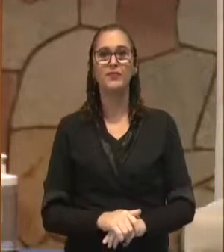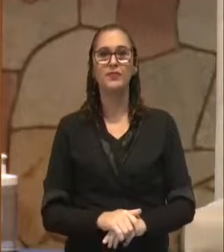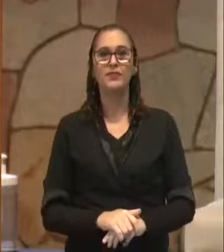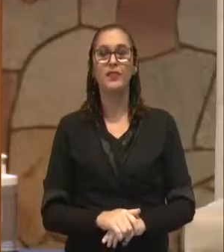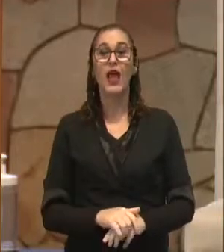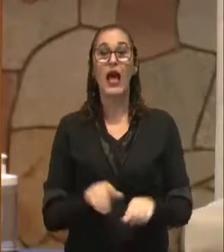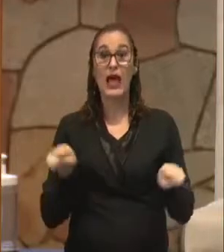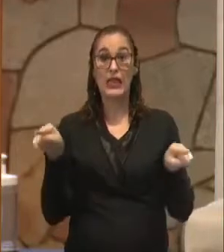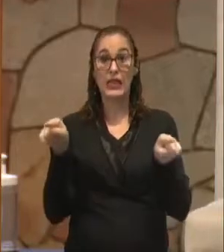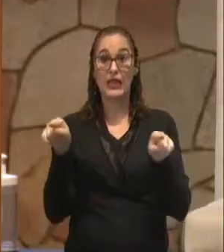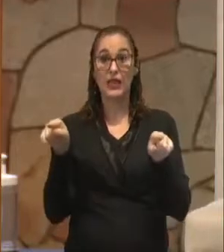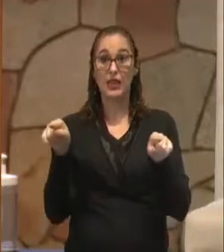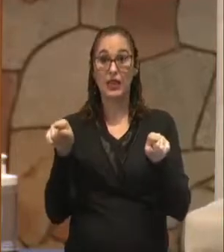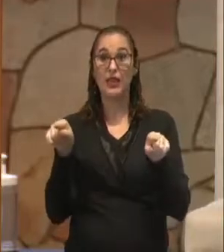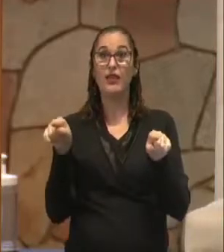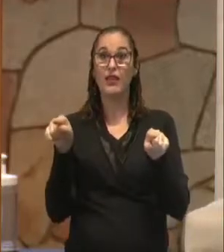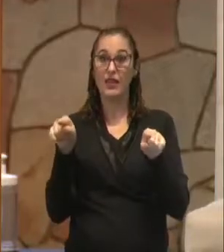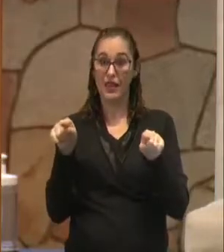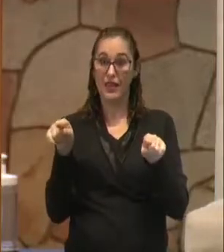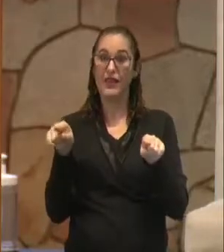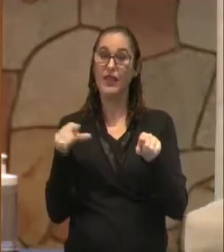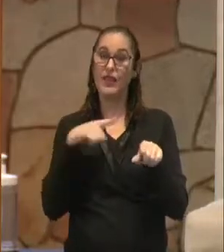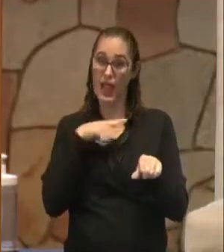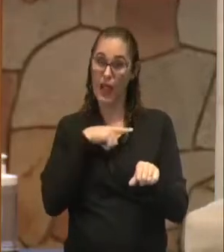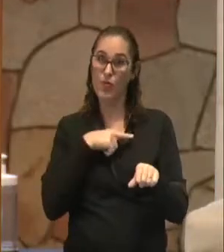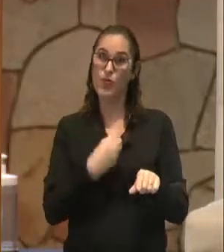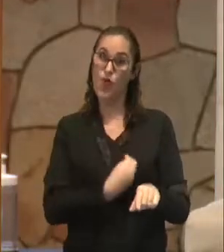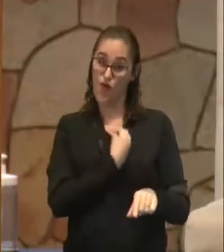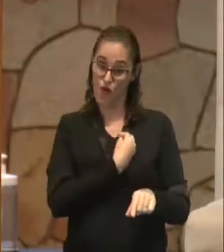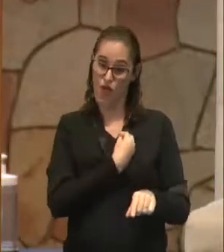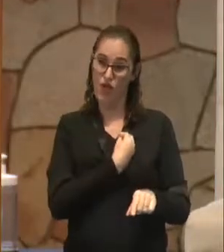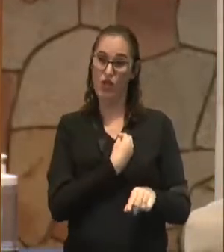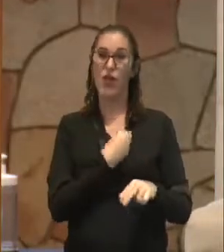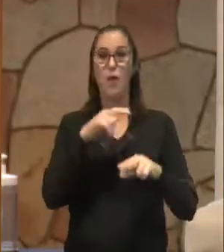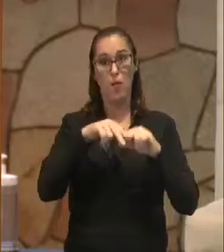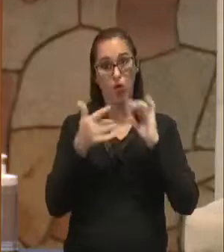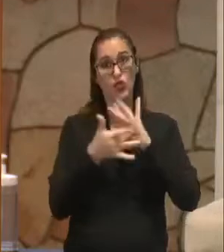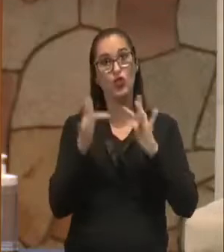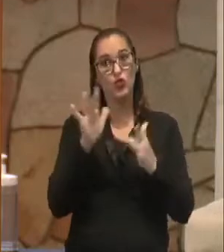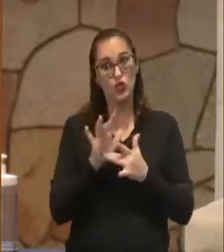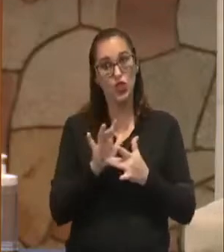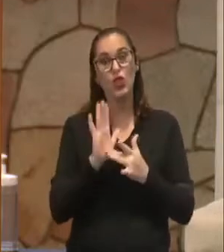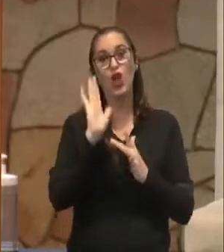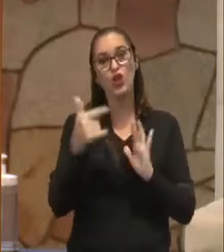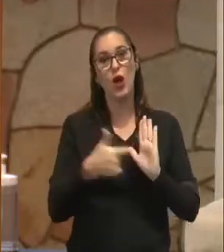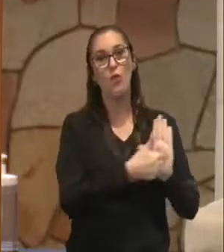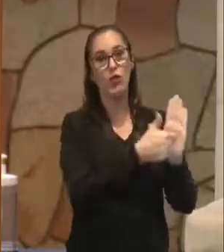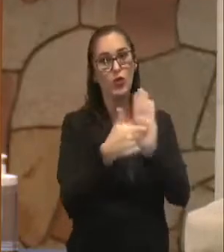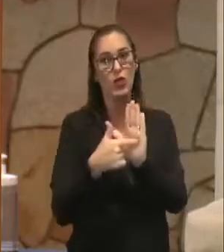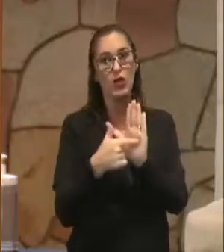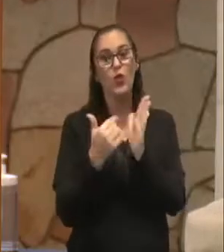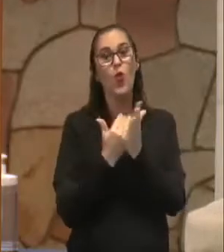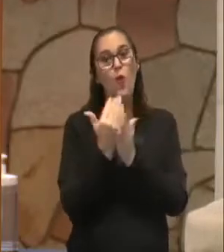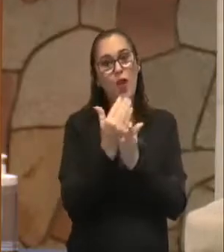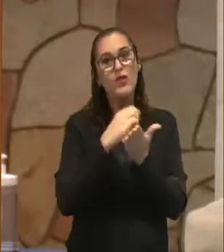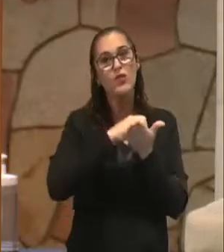Além da vida em Cristo, na qual Paulo refletiu nesses versículos aqui no capítulo 2, nos primeiros versículos,